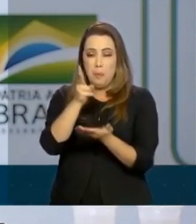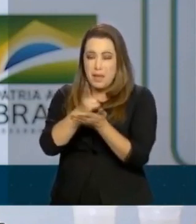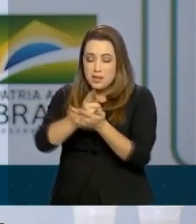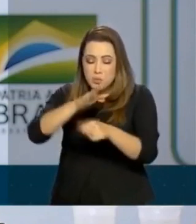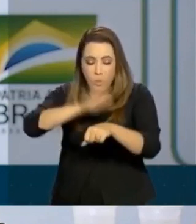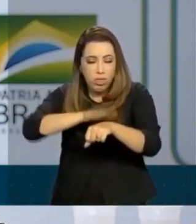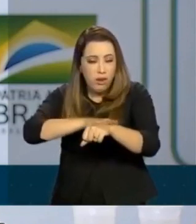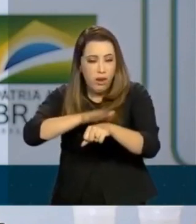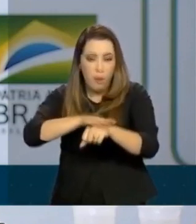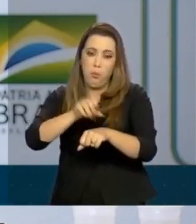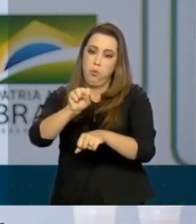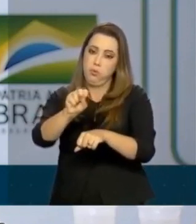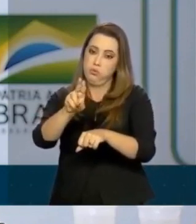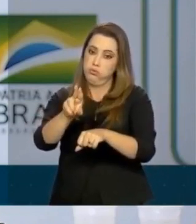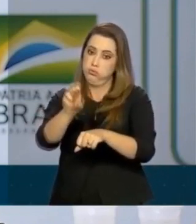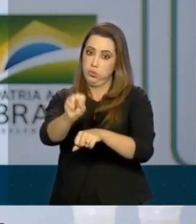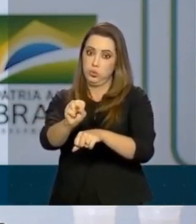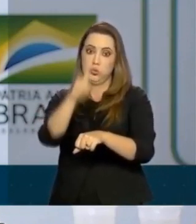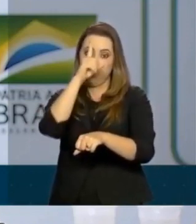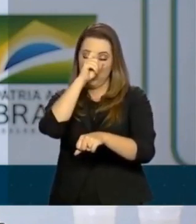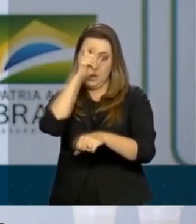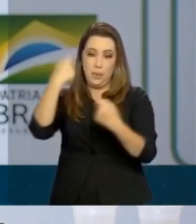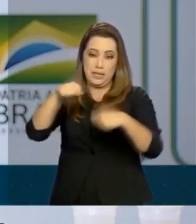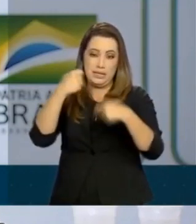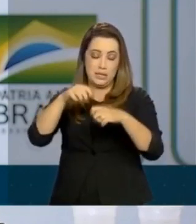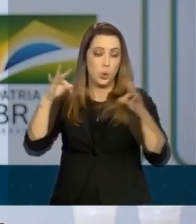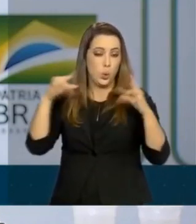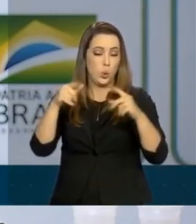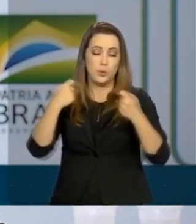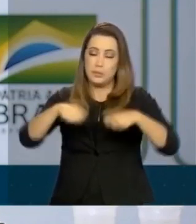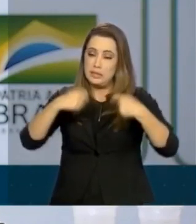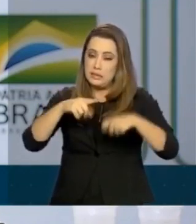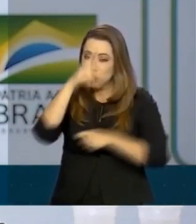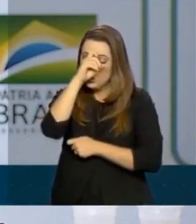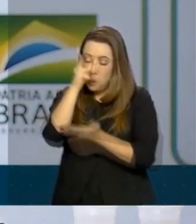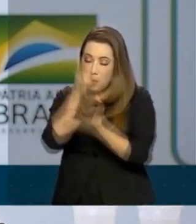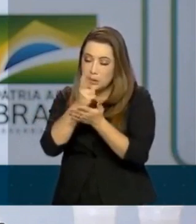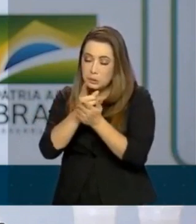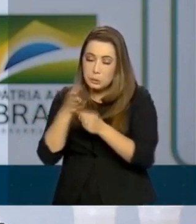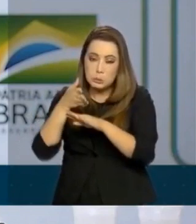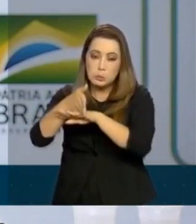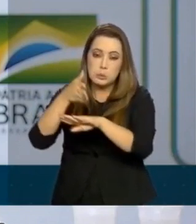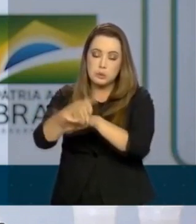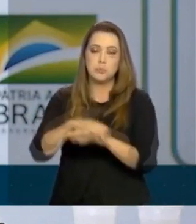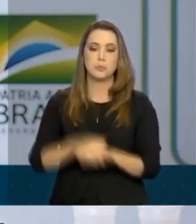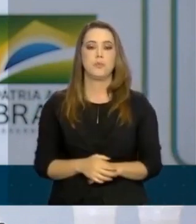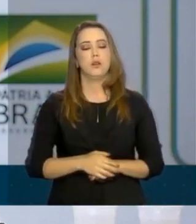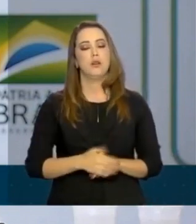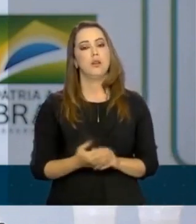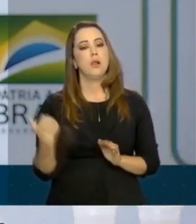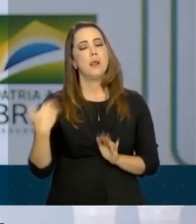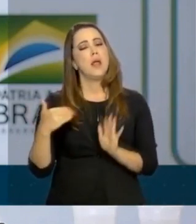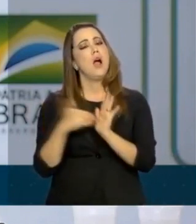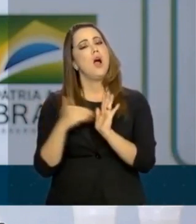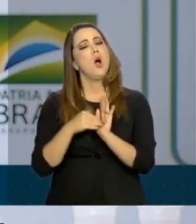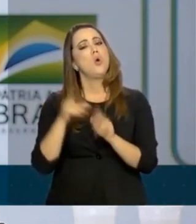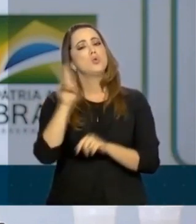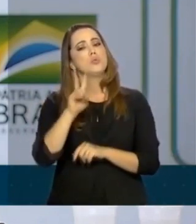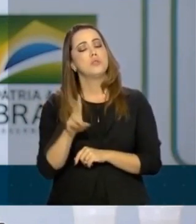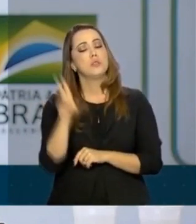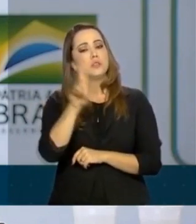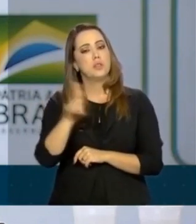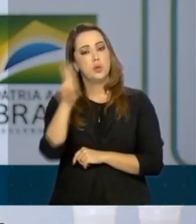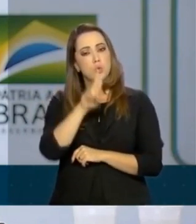última vez que o Brasil fez uso de quarentena por saúde foi em 1917, a época